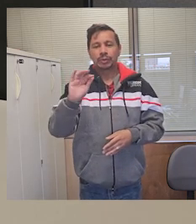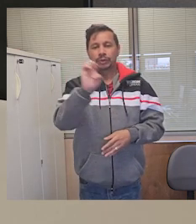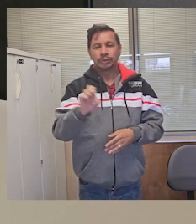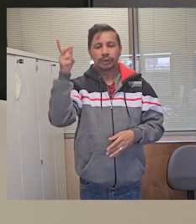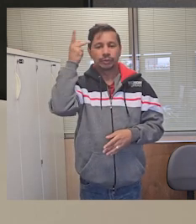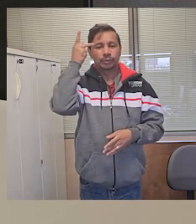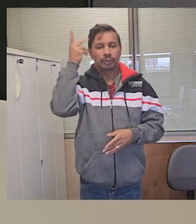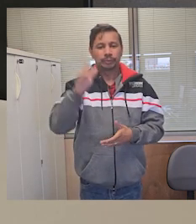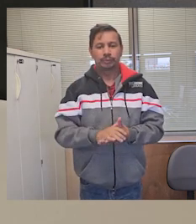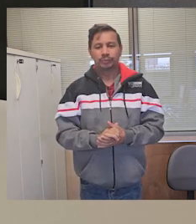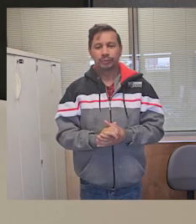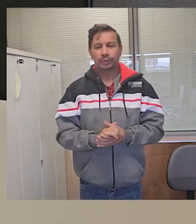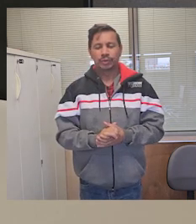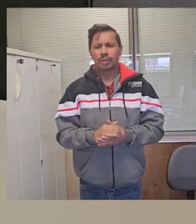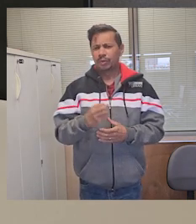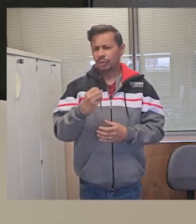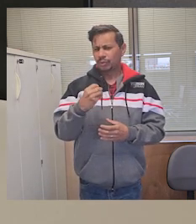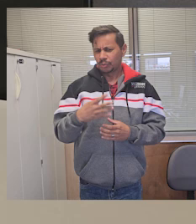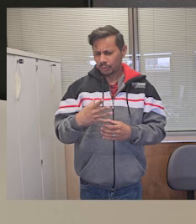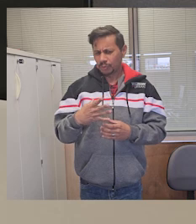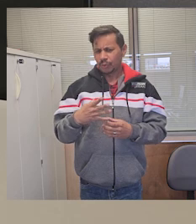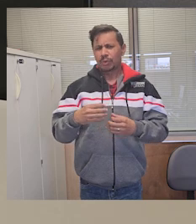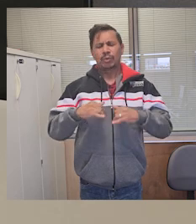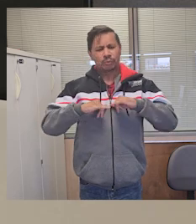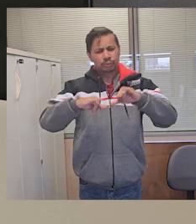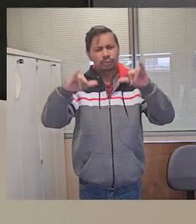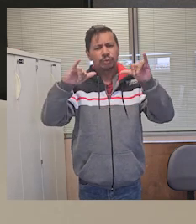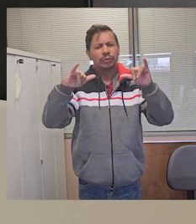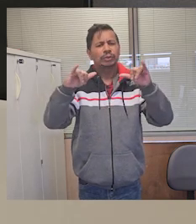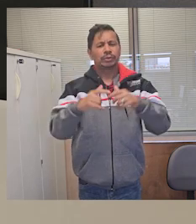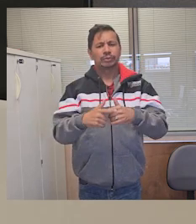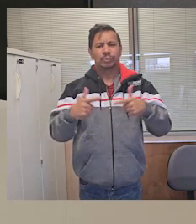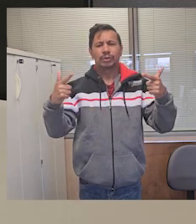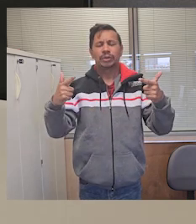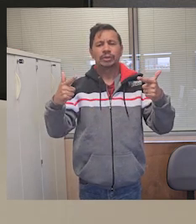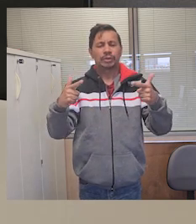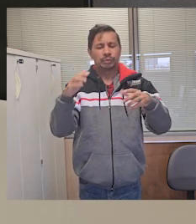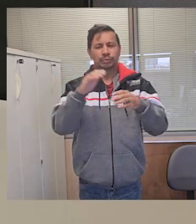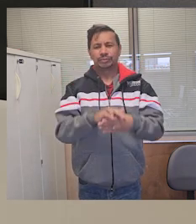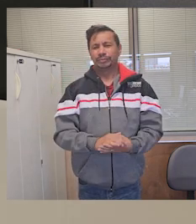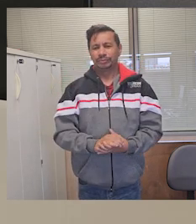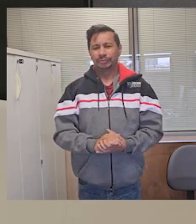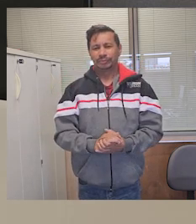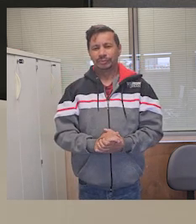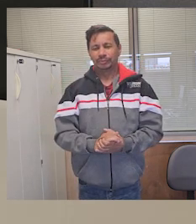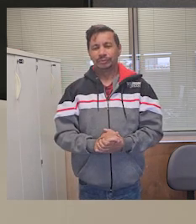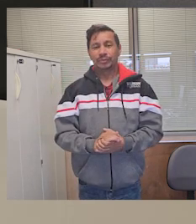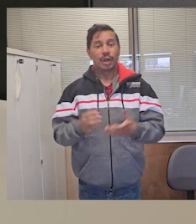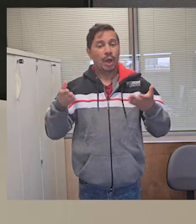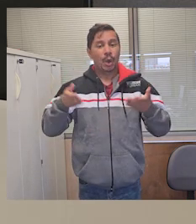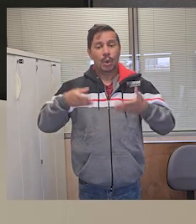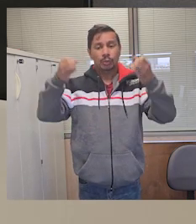Metalúrgicos do Estado de São Paulo. Então, sucesso a todos, e um ótimo mandato daqui para